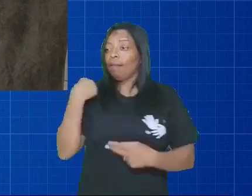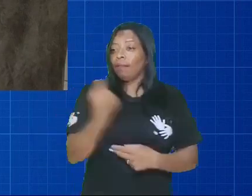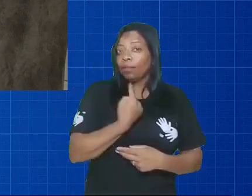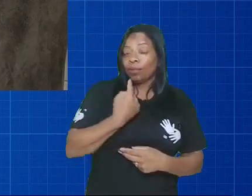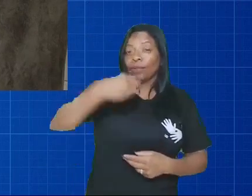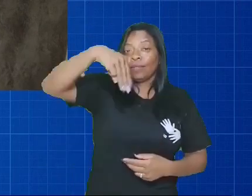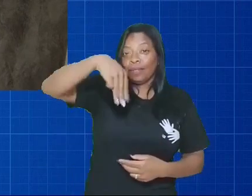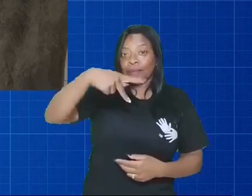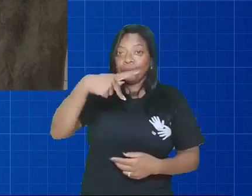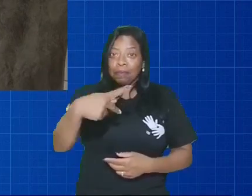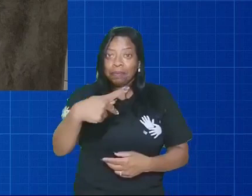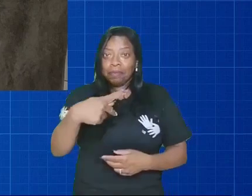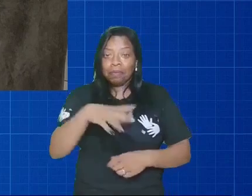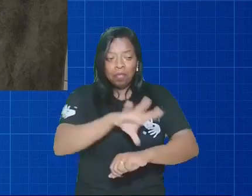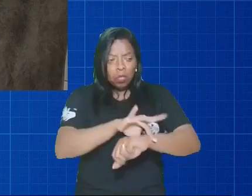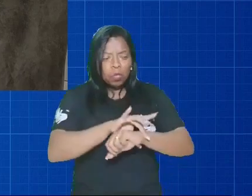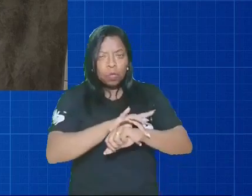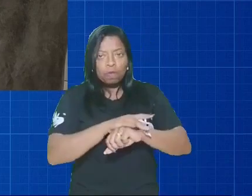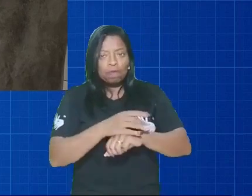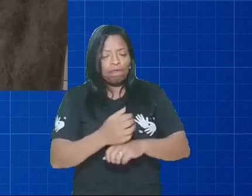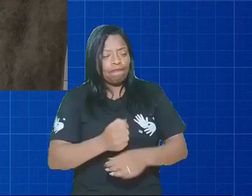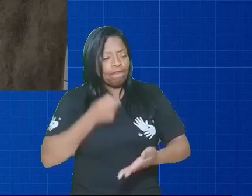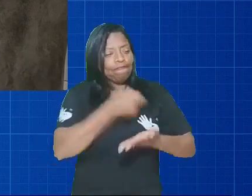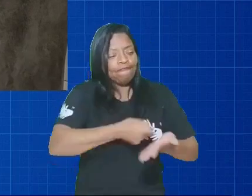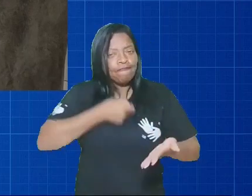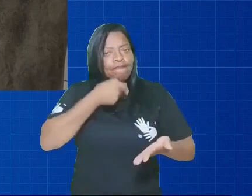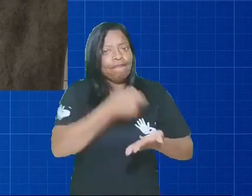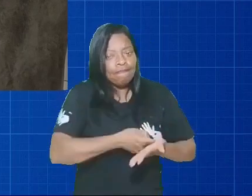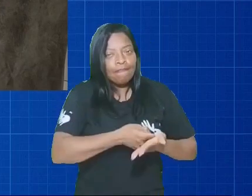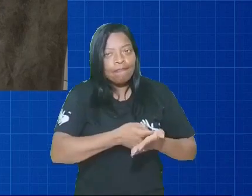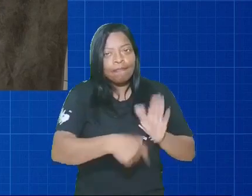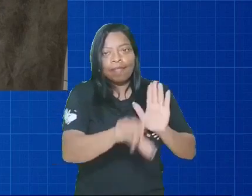de estar assegurando que as leis sejam cumpridas,